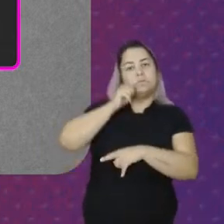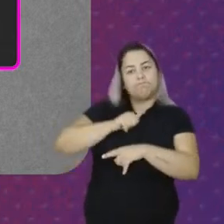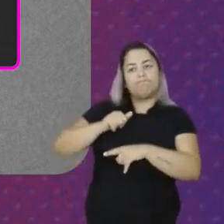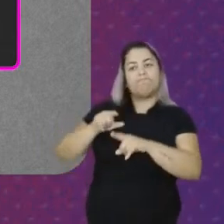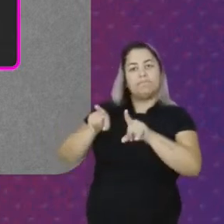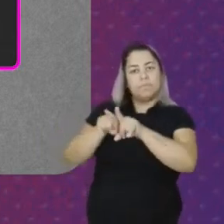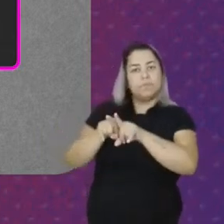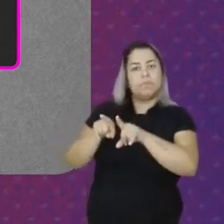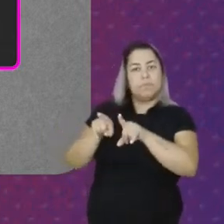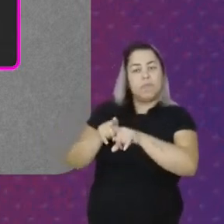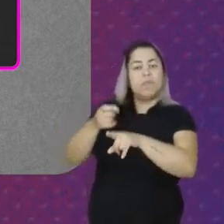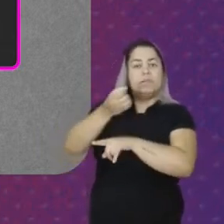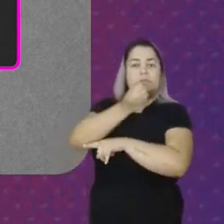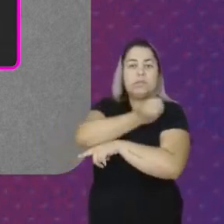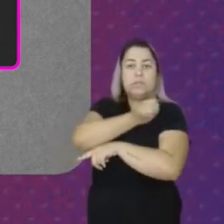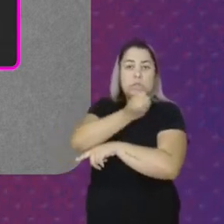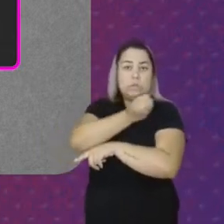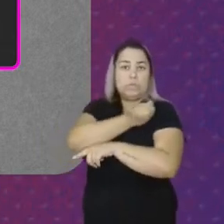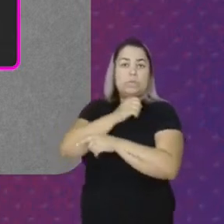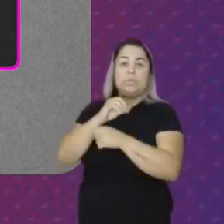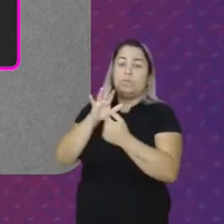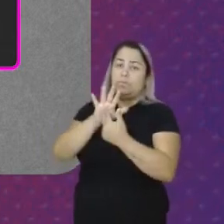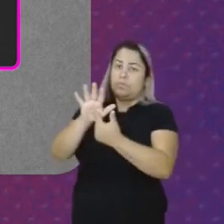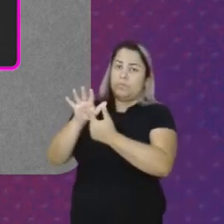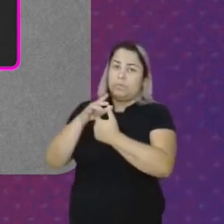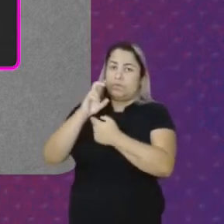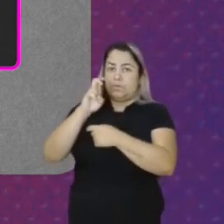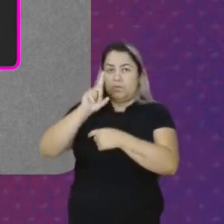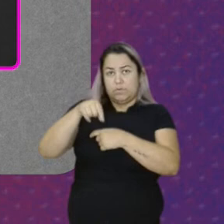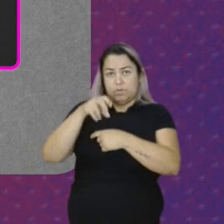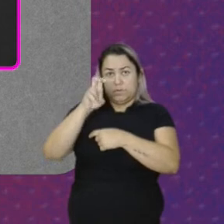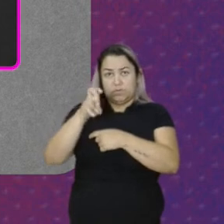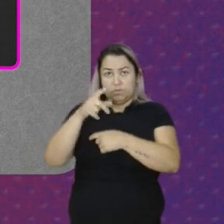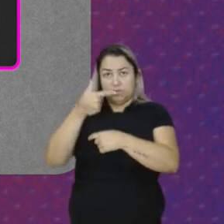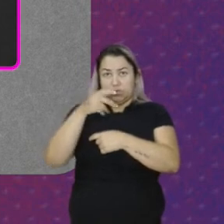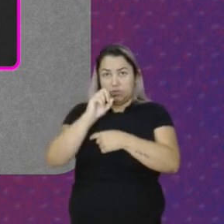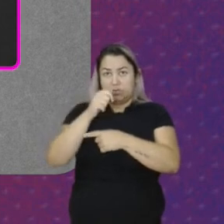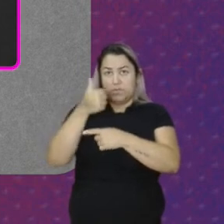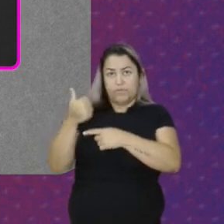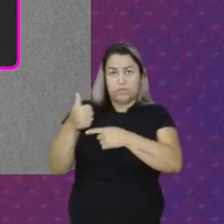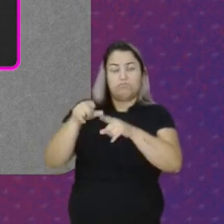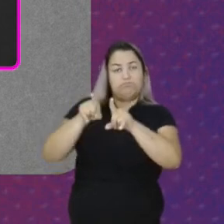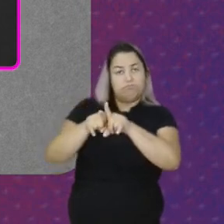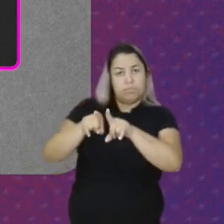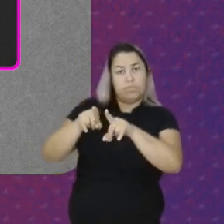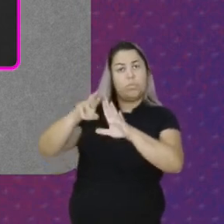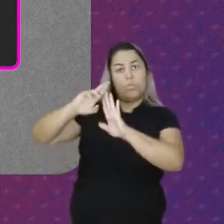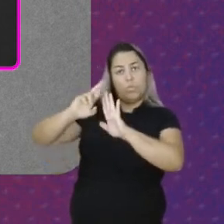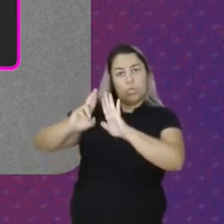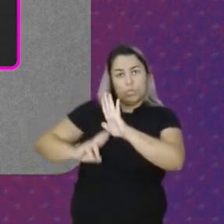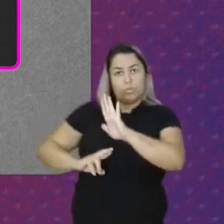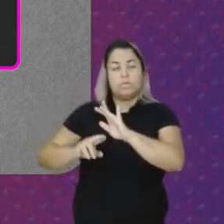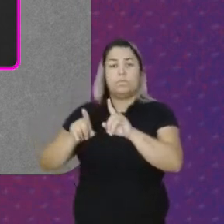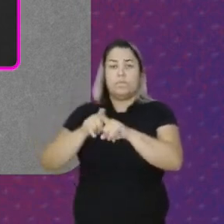mulheres. Este número representa um aumento de 5,5 em relação a 2021, quando foram